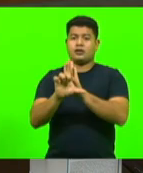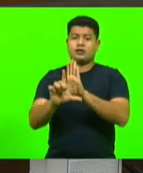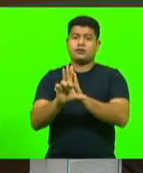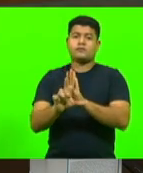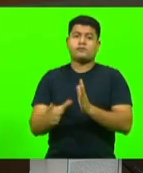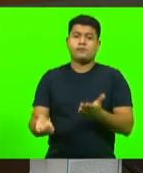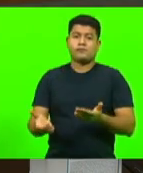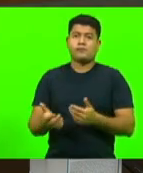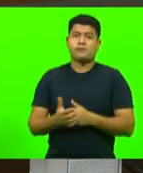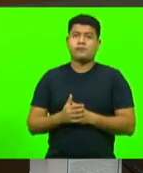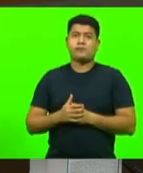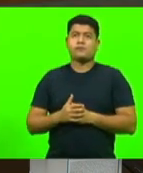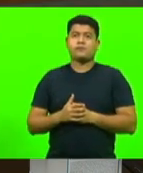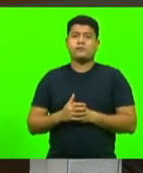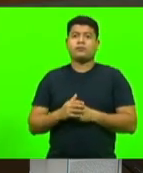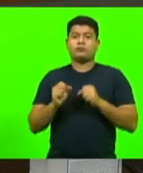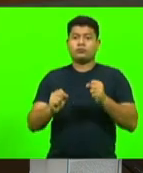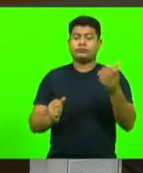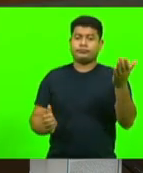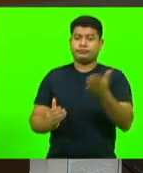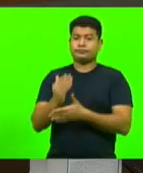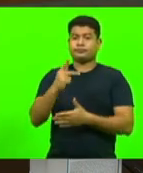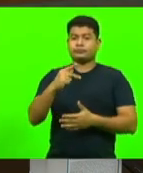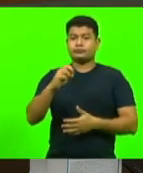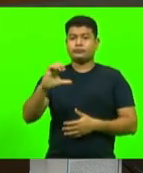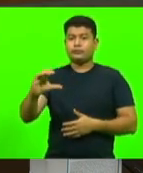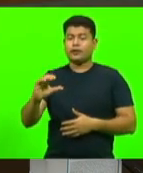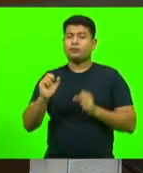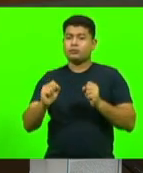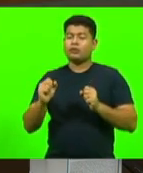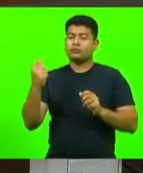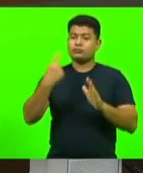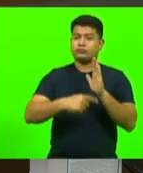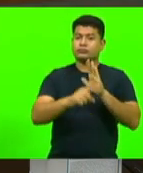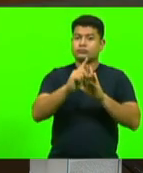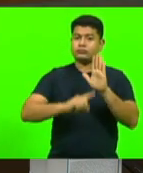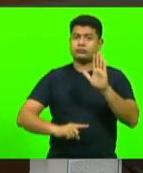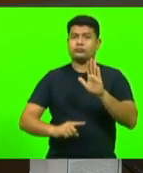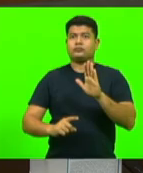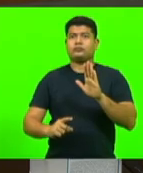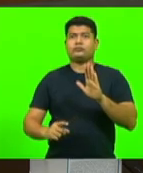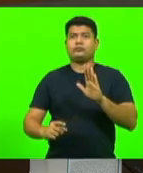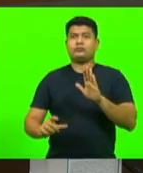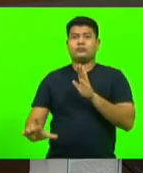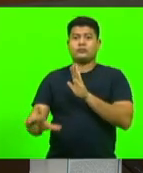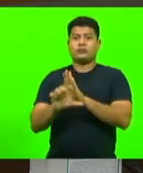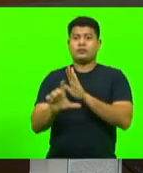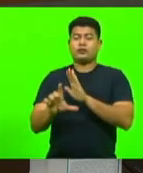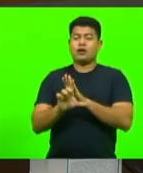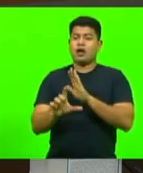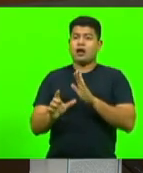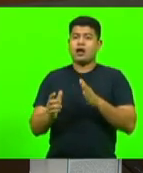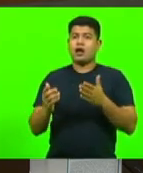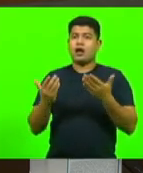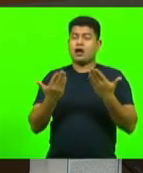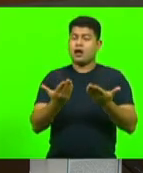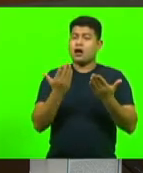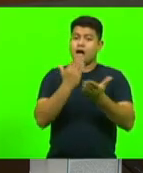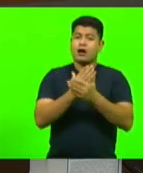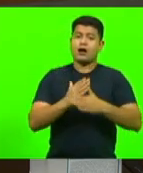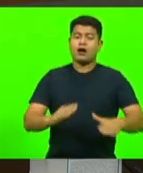o Ou seja eu posso aprovar a PEC depois eu resolvo essa lei ou altera essa lei que determinou esses benefícios acabou os